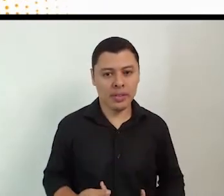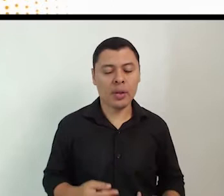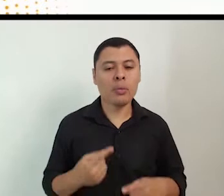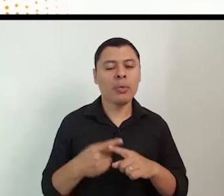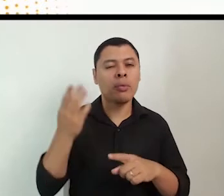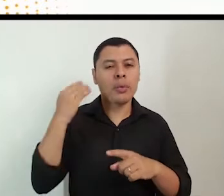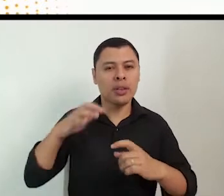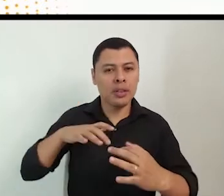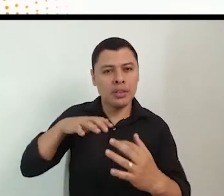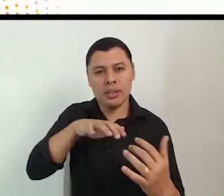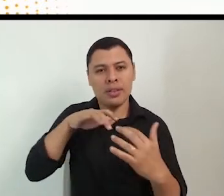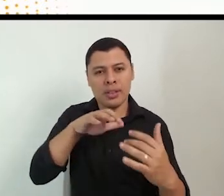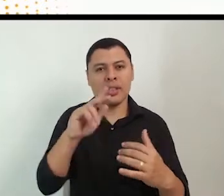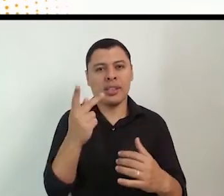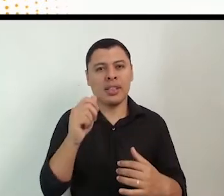hackathon.